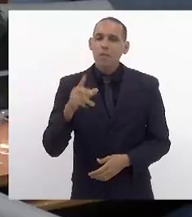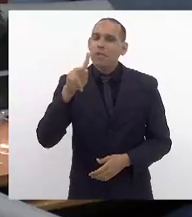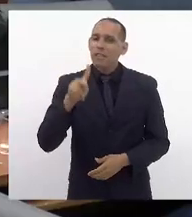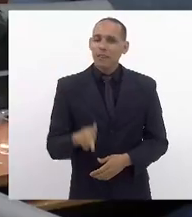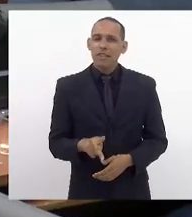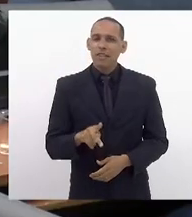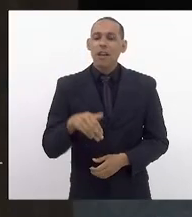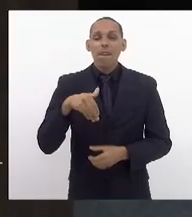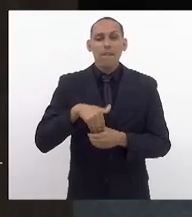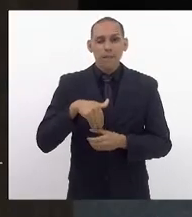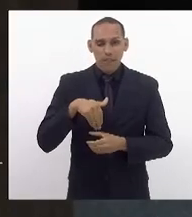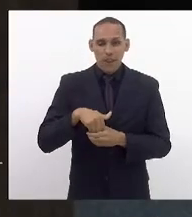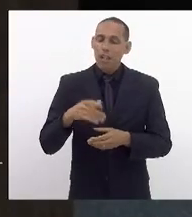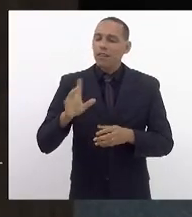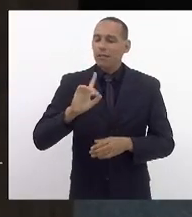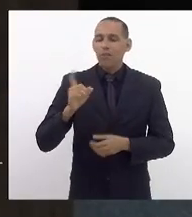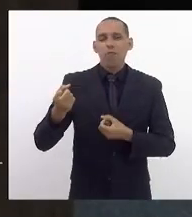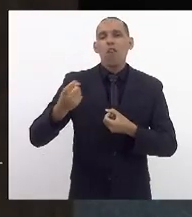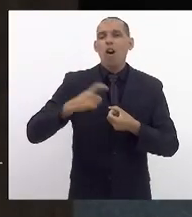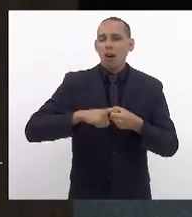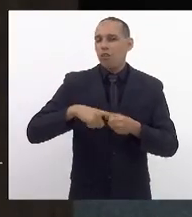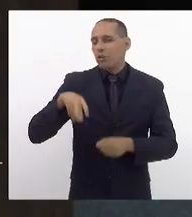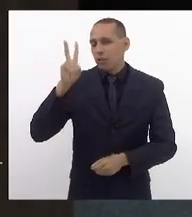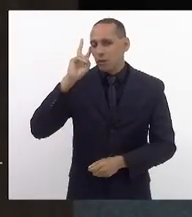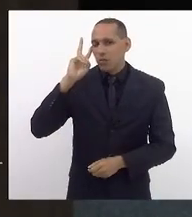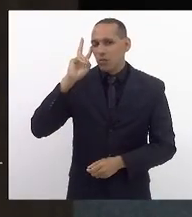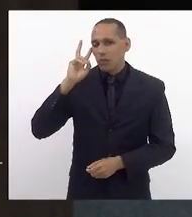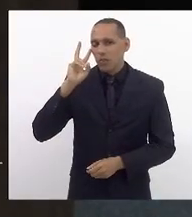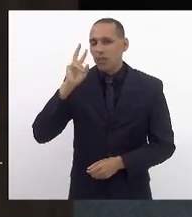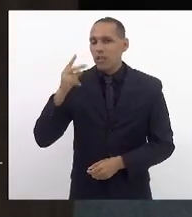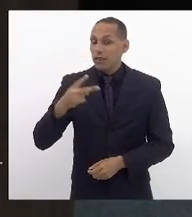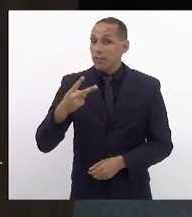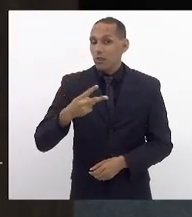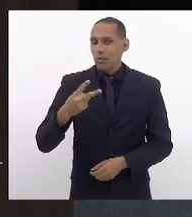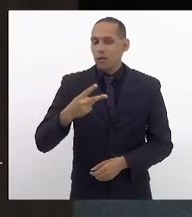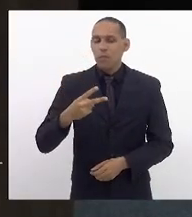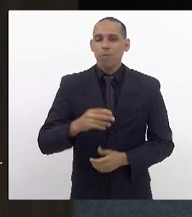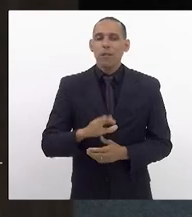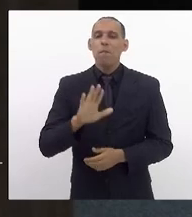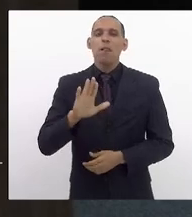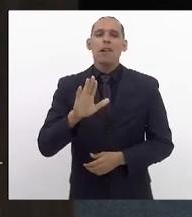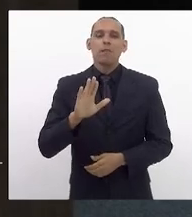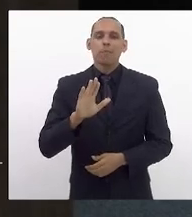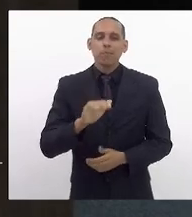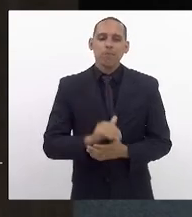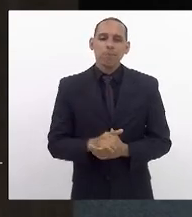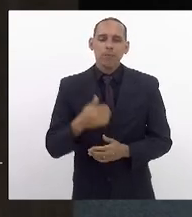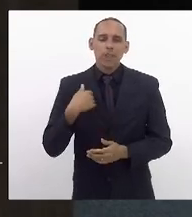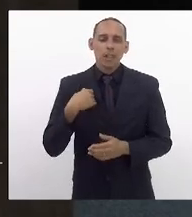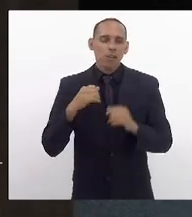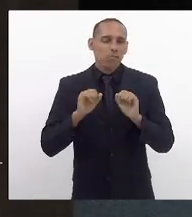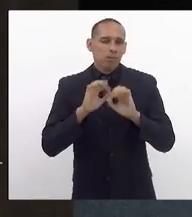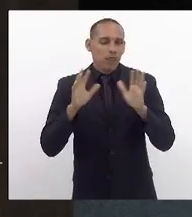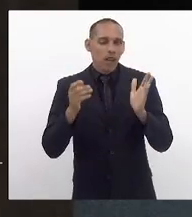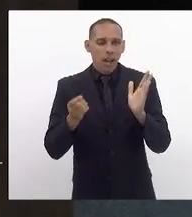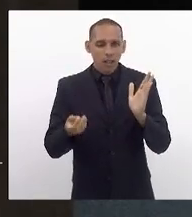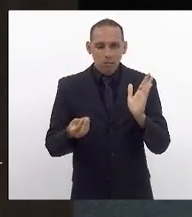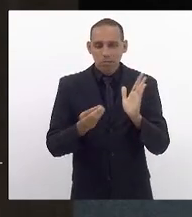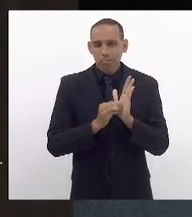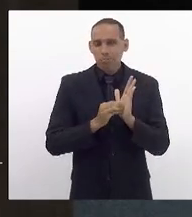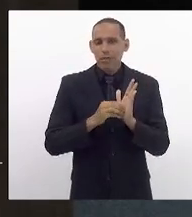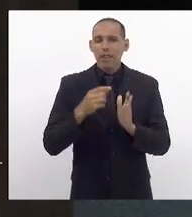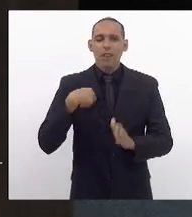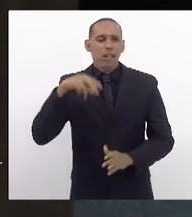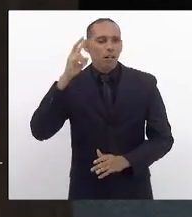presidente, vai voltar em segunda, então. Mas eu queria só assinalar, senhor presidente, porque eu me lembro desta votação